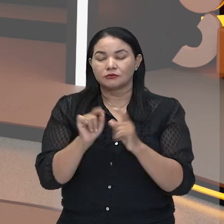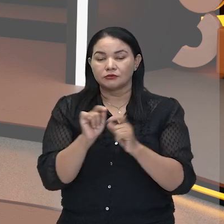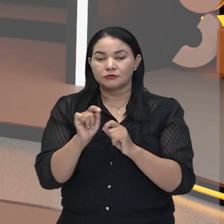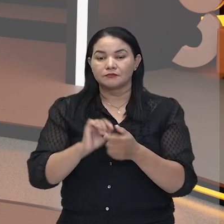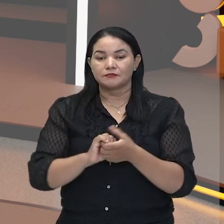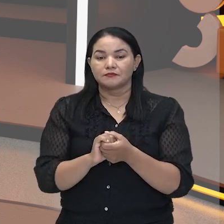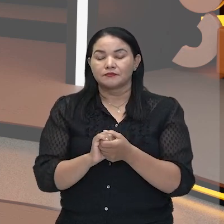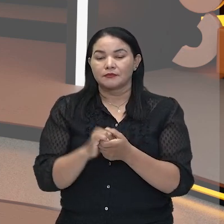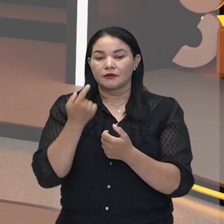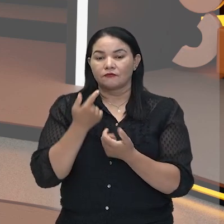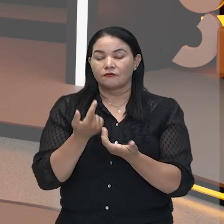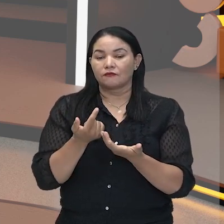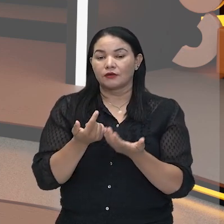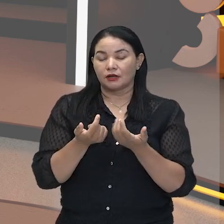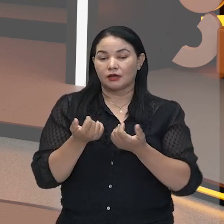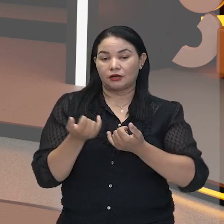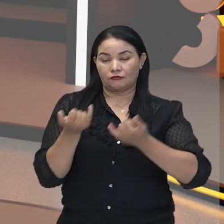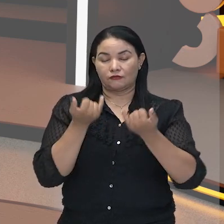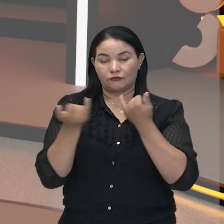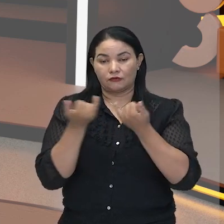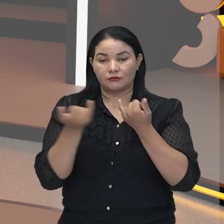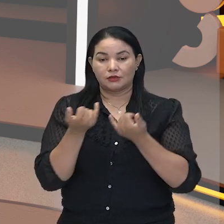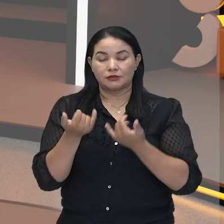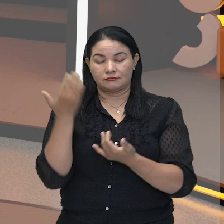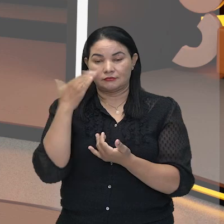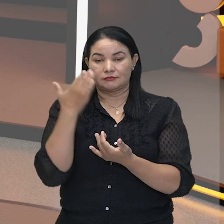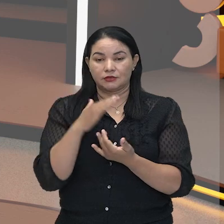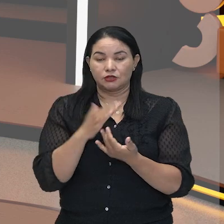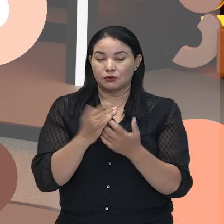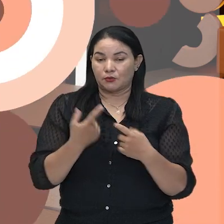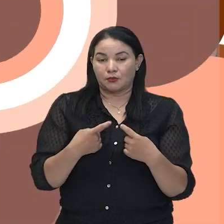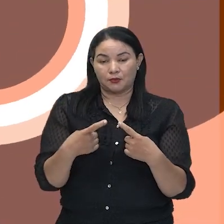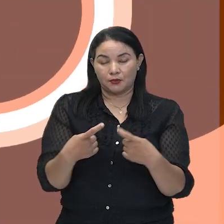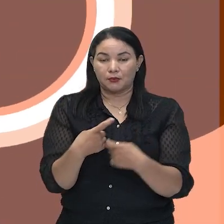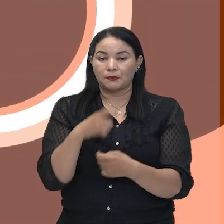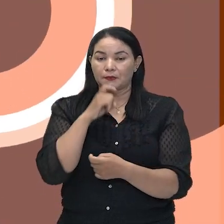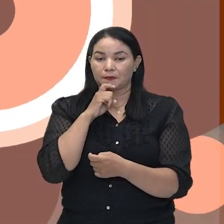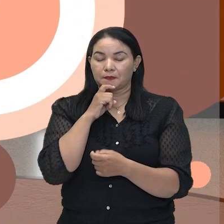base nessas características que a gente conseguiu compreender da Guerra Fria.